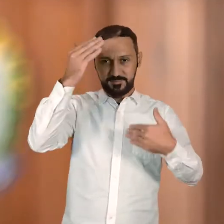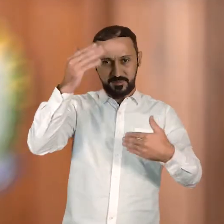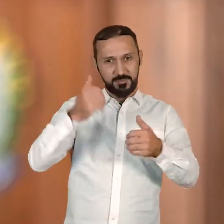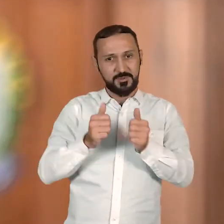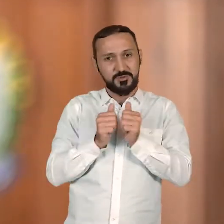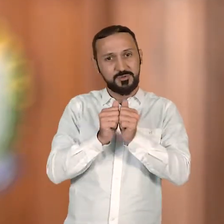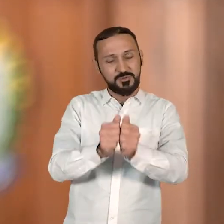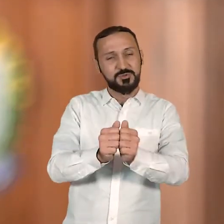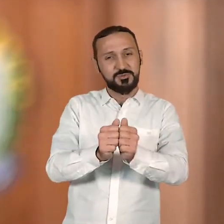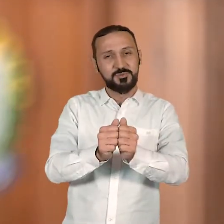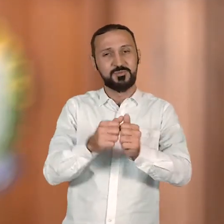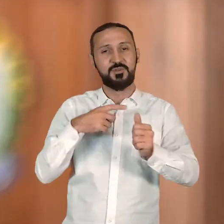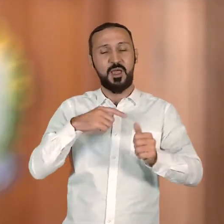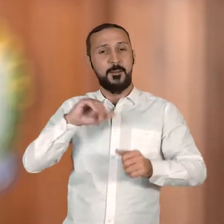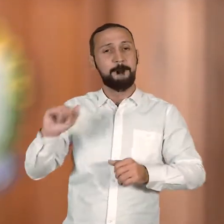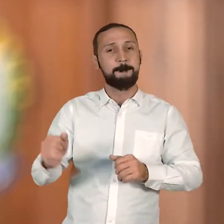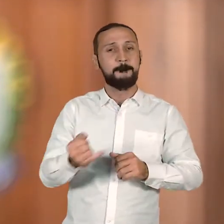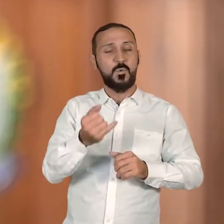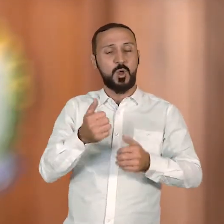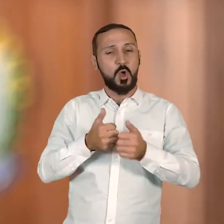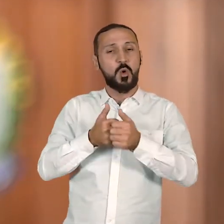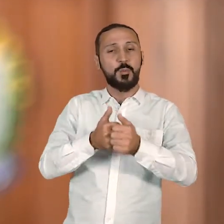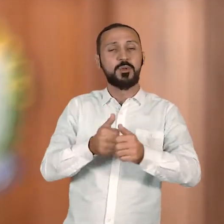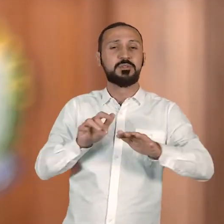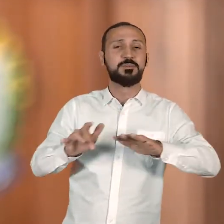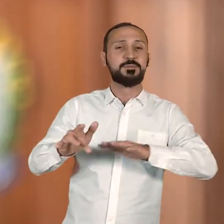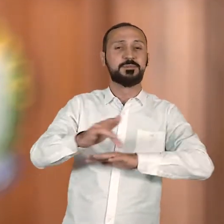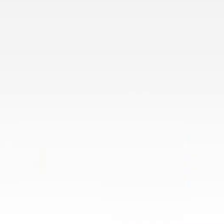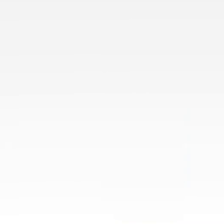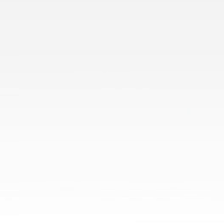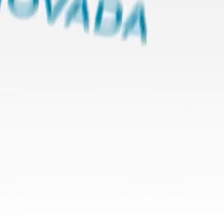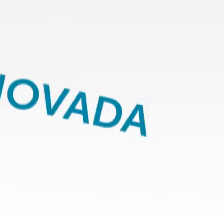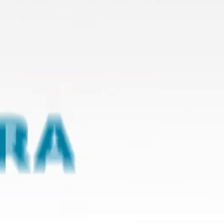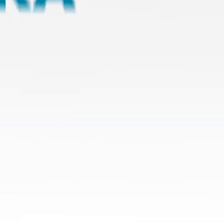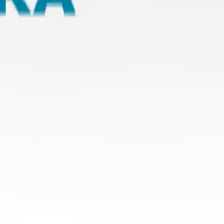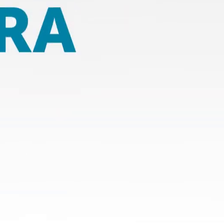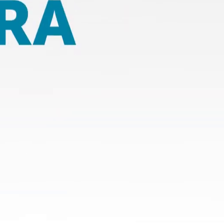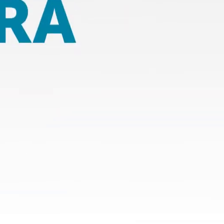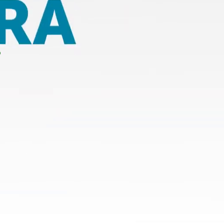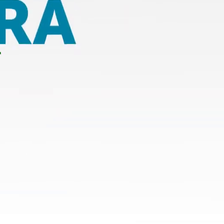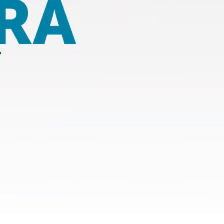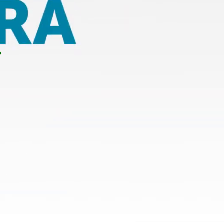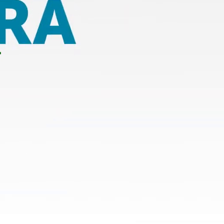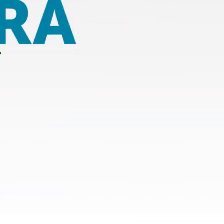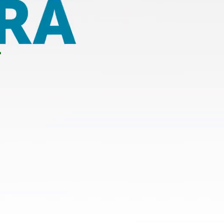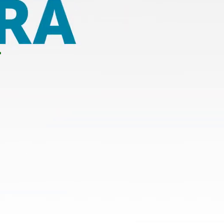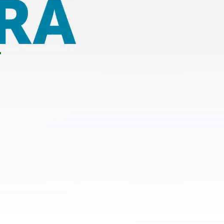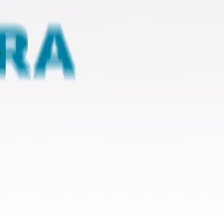Obrigada pela sua companhia. Aproveite e siga nossas mídias sociais.